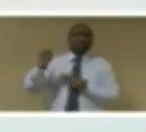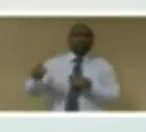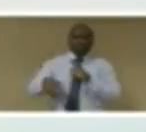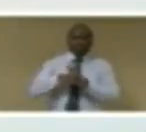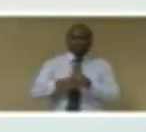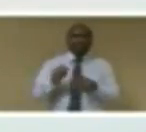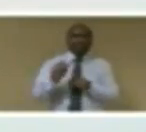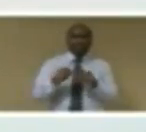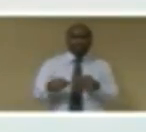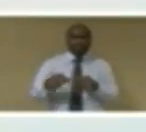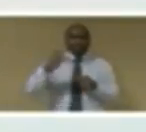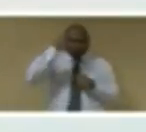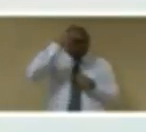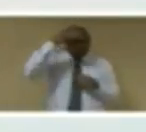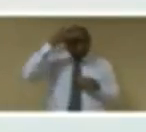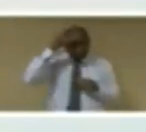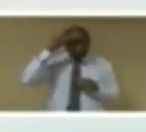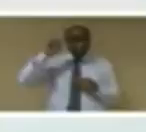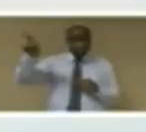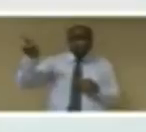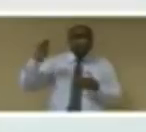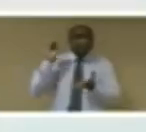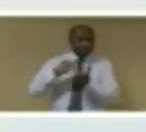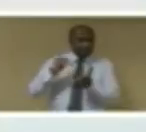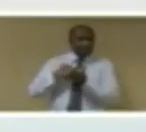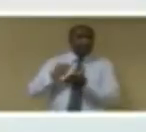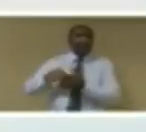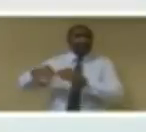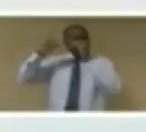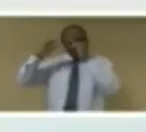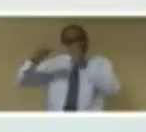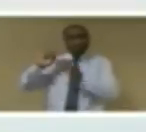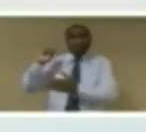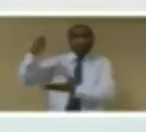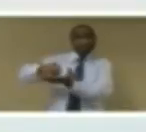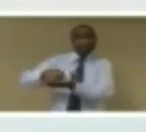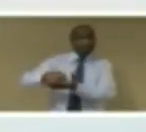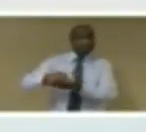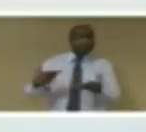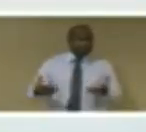embargos de declaração opostos pela Prefeitura Municipal de Pedra Preta.